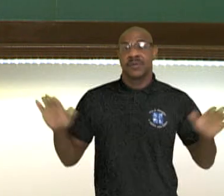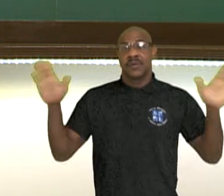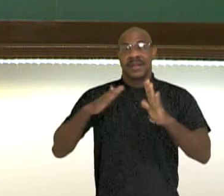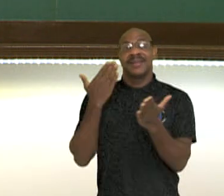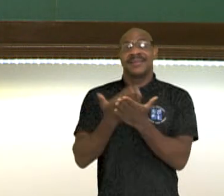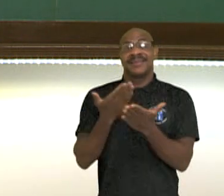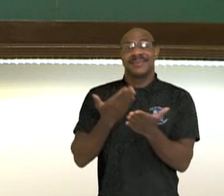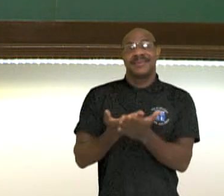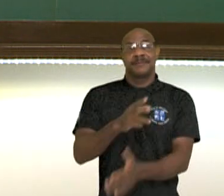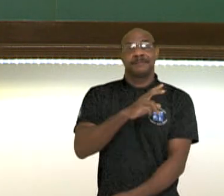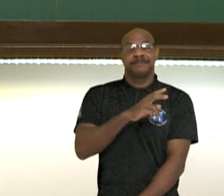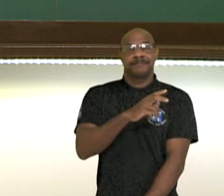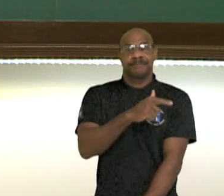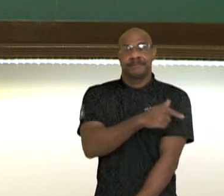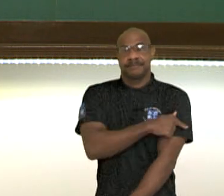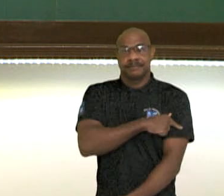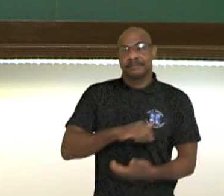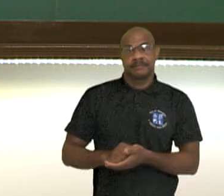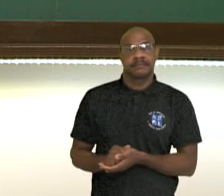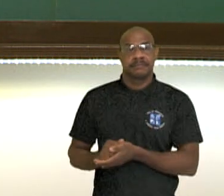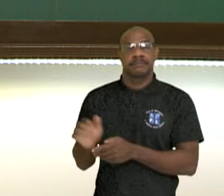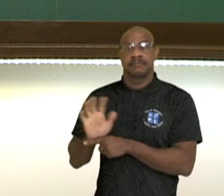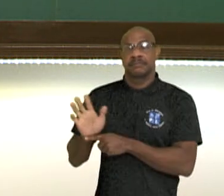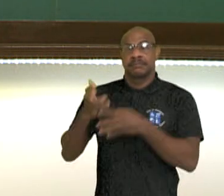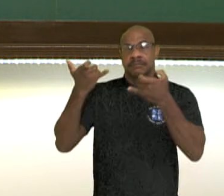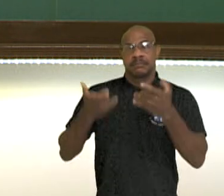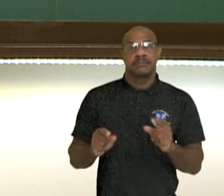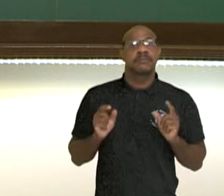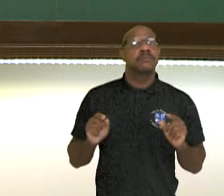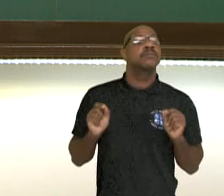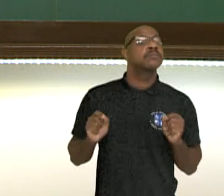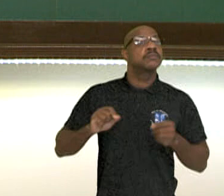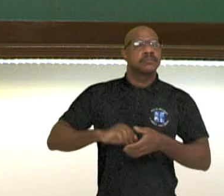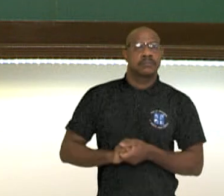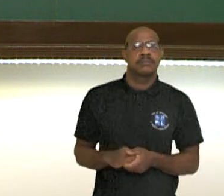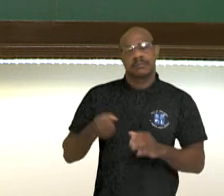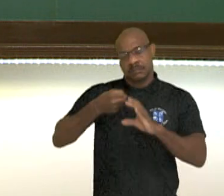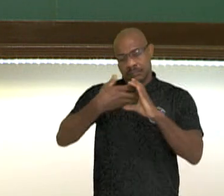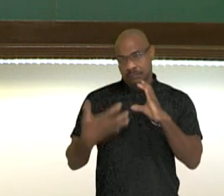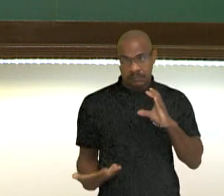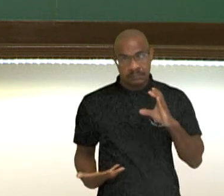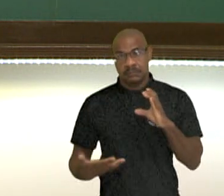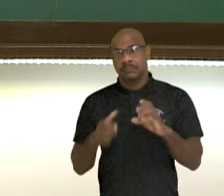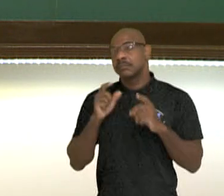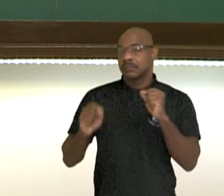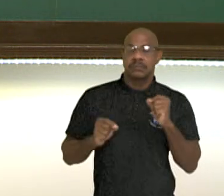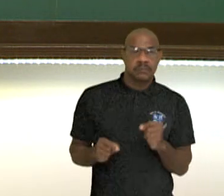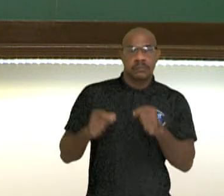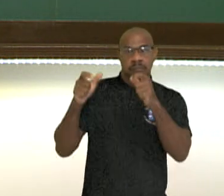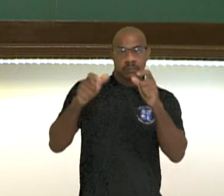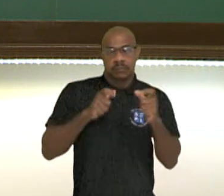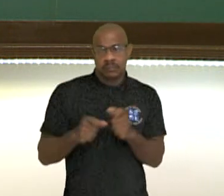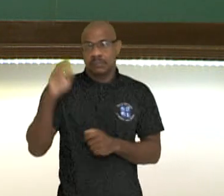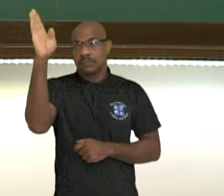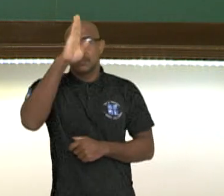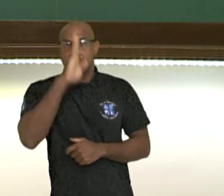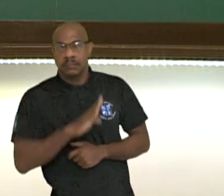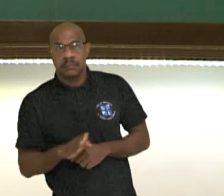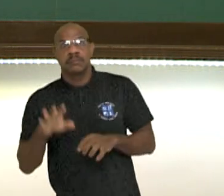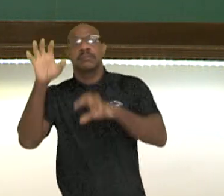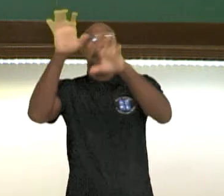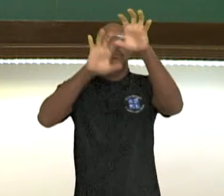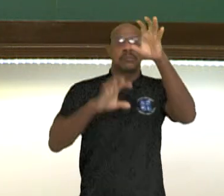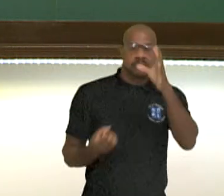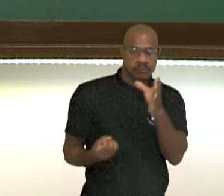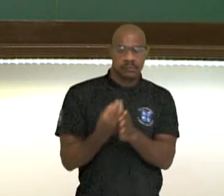Olá, estudantes do 7º ano. Neste vídeo vamos falar sobre características do território brasileiro ligadas à